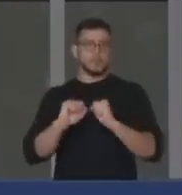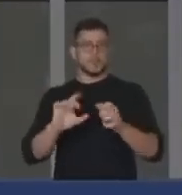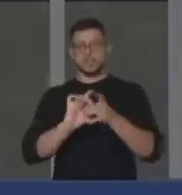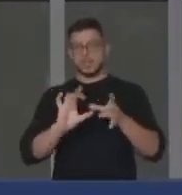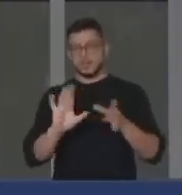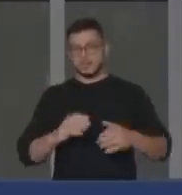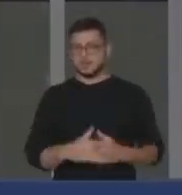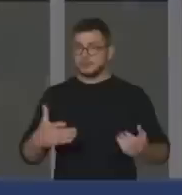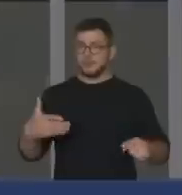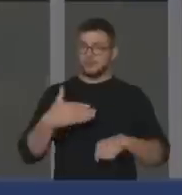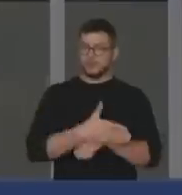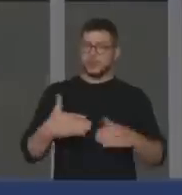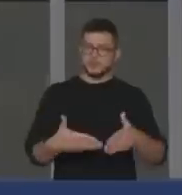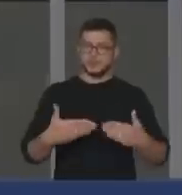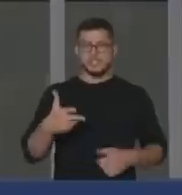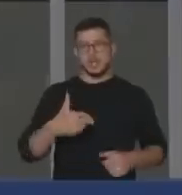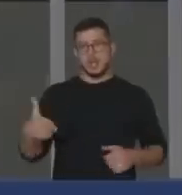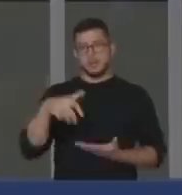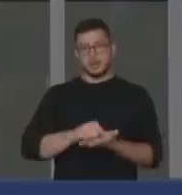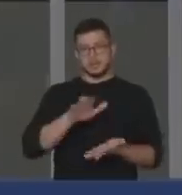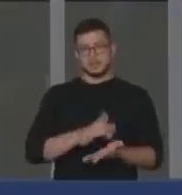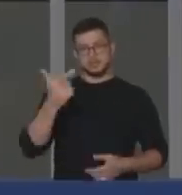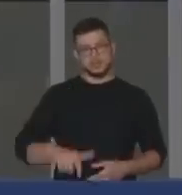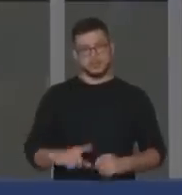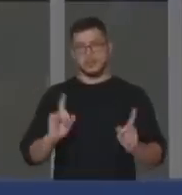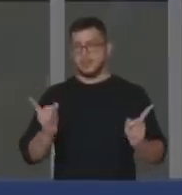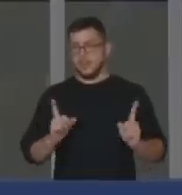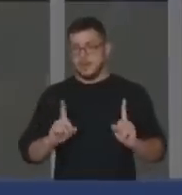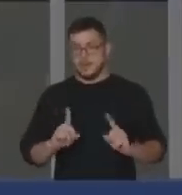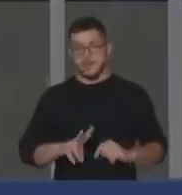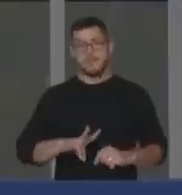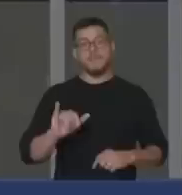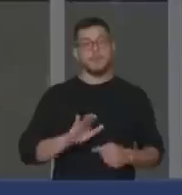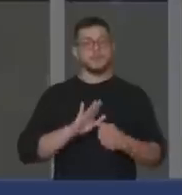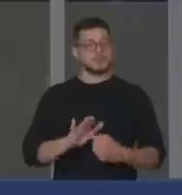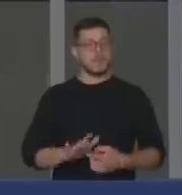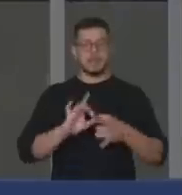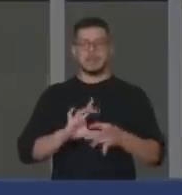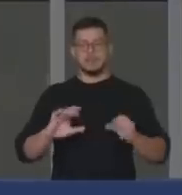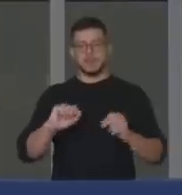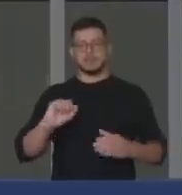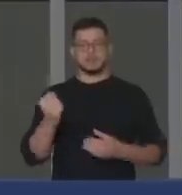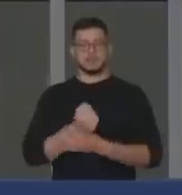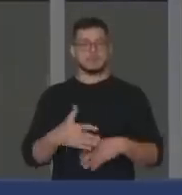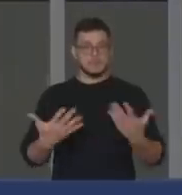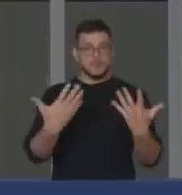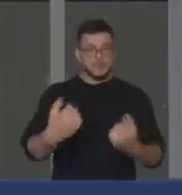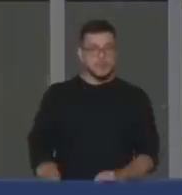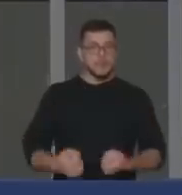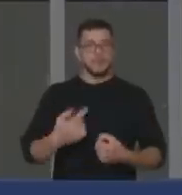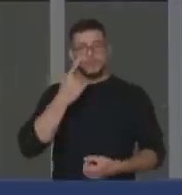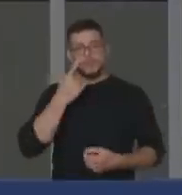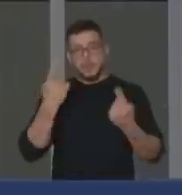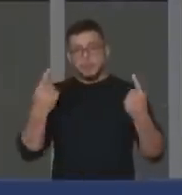será que ele vai lá pedir o recadastramento das armas do vagabundo? Não. Ele vai lá dar segurança. Olha, eu quero casar um dinheiro aqui com o pessoal do PT, que vai chegar, ou do PSOL